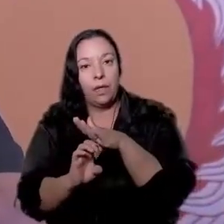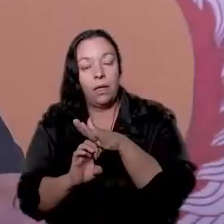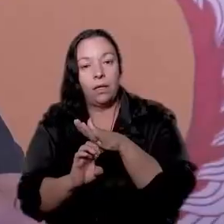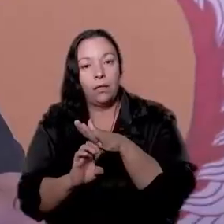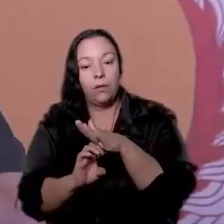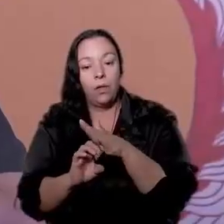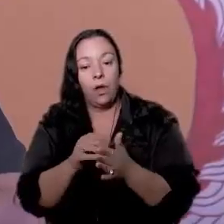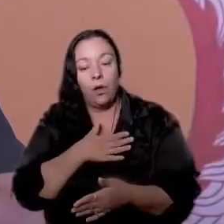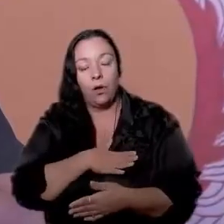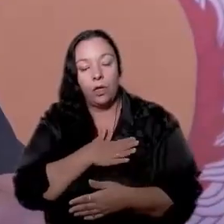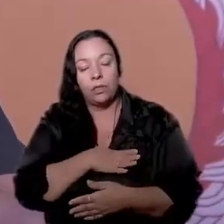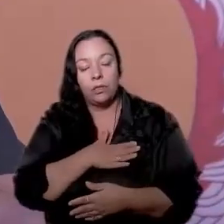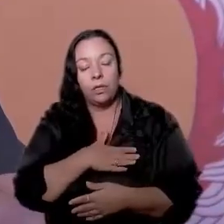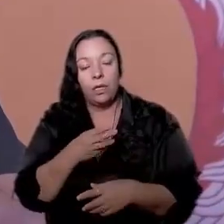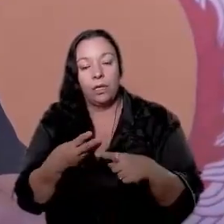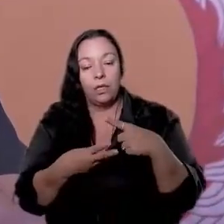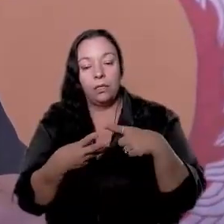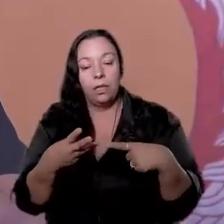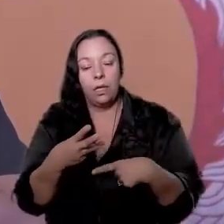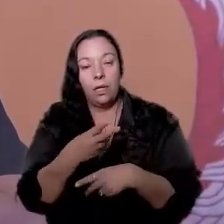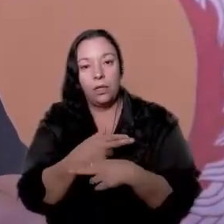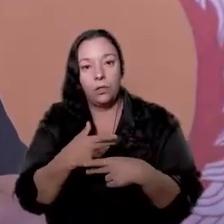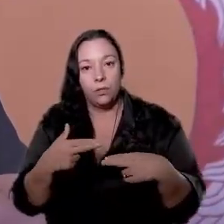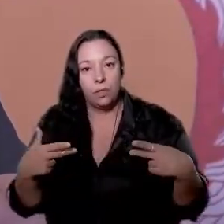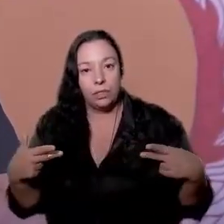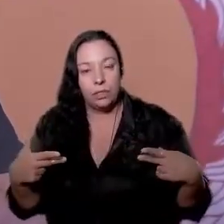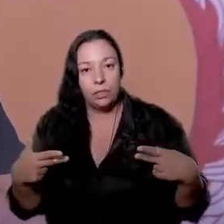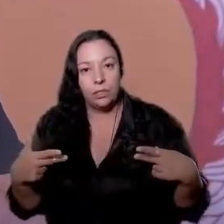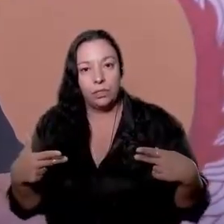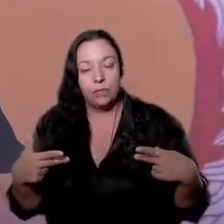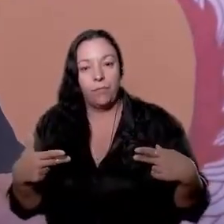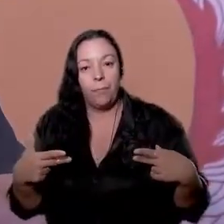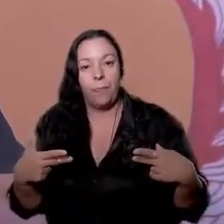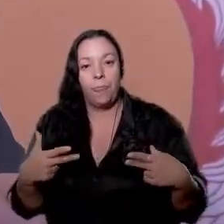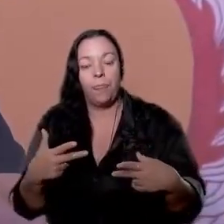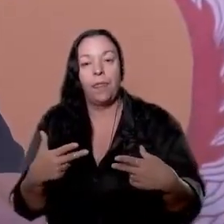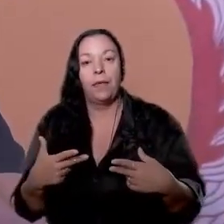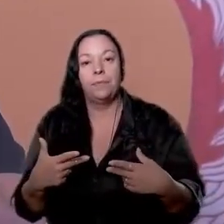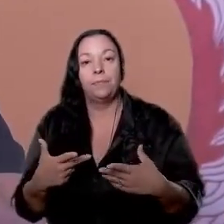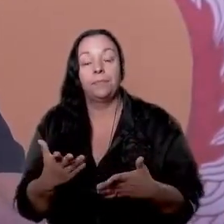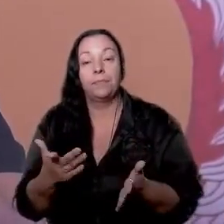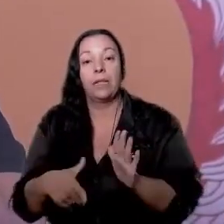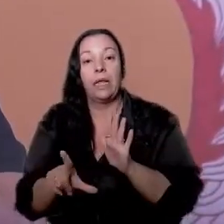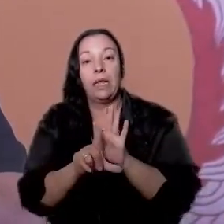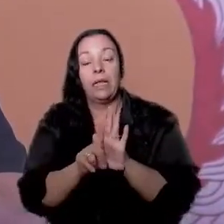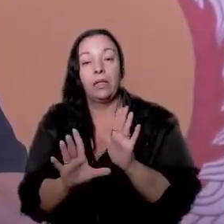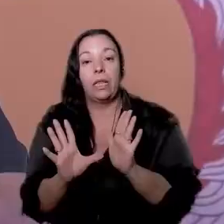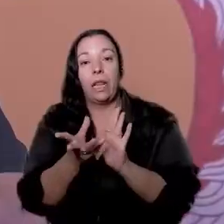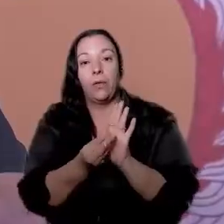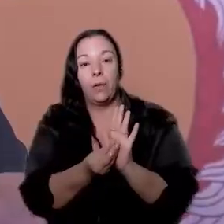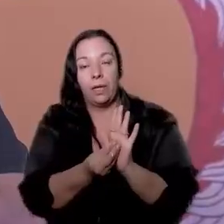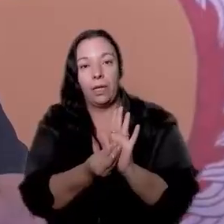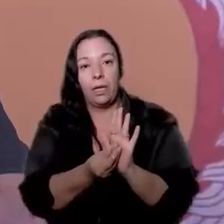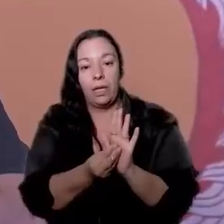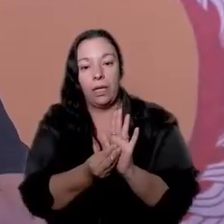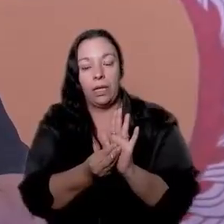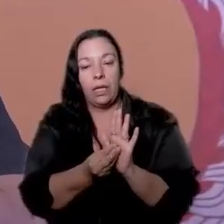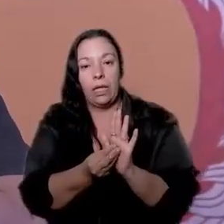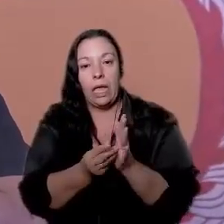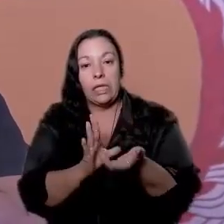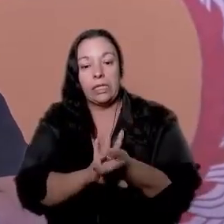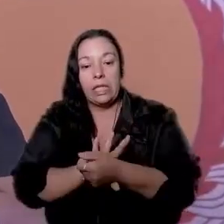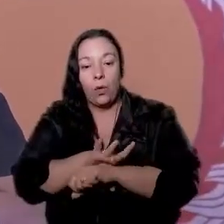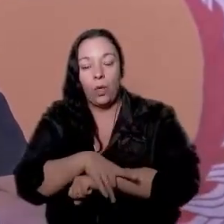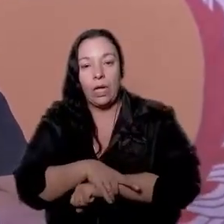empresário gosta de ter 3 coisas quando ele vai financiar um investimento, quando ele vai decidir se ele entra ou não na Lei Rouanet. Primeiro é a segurança